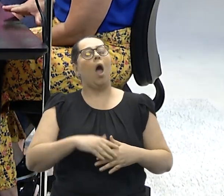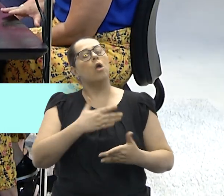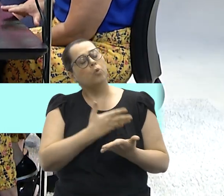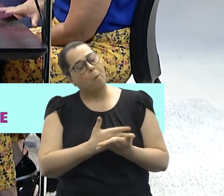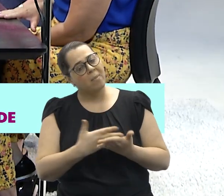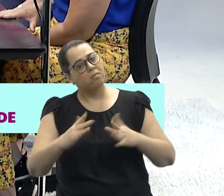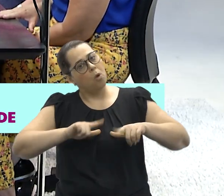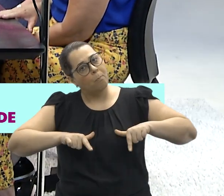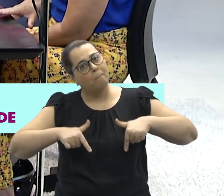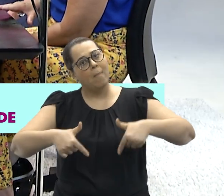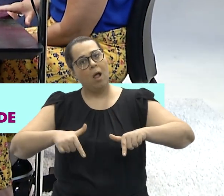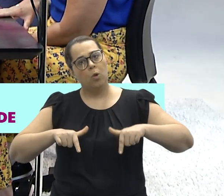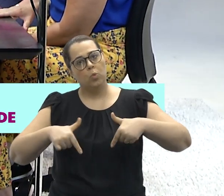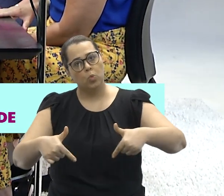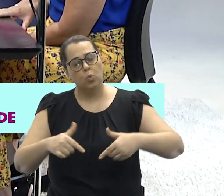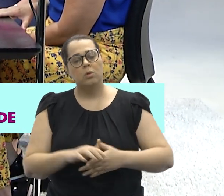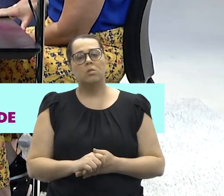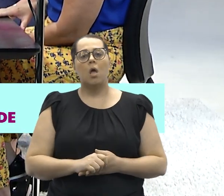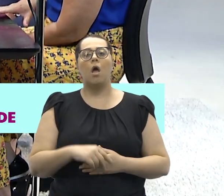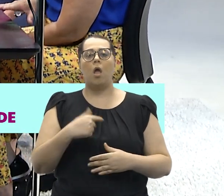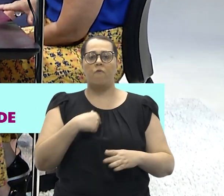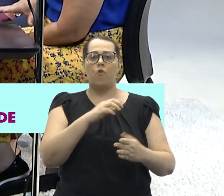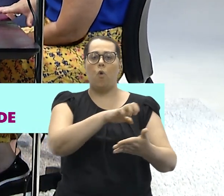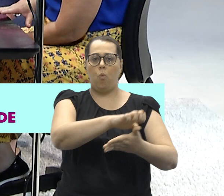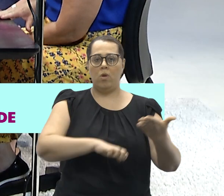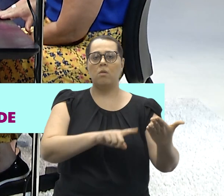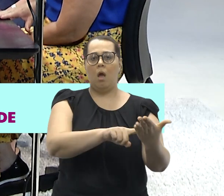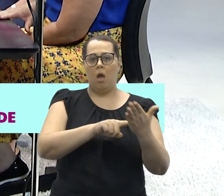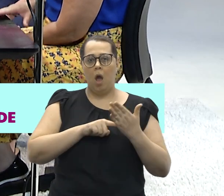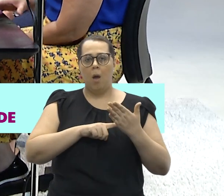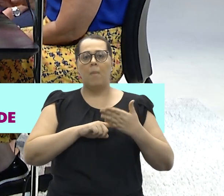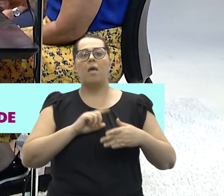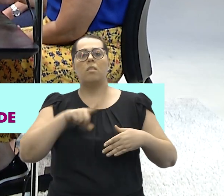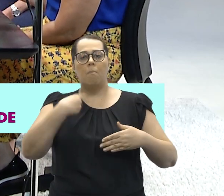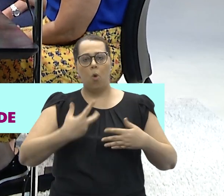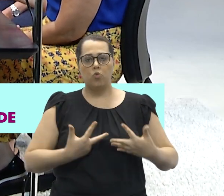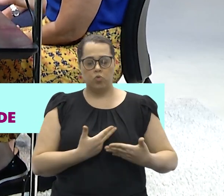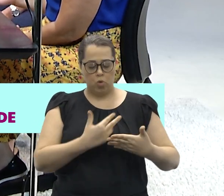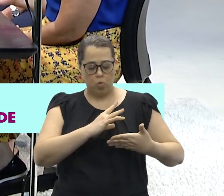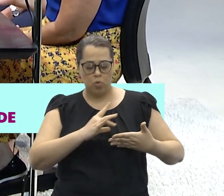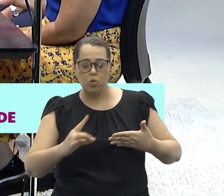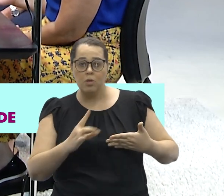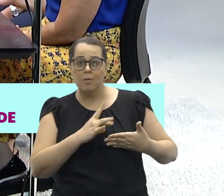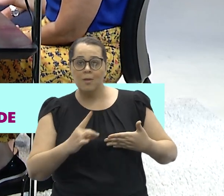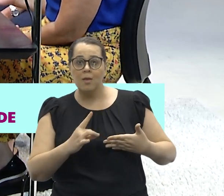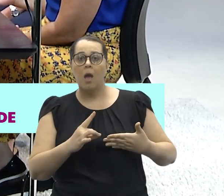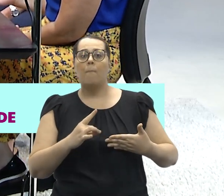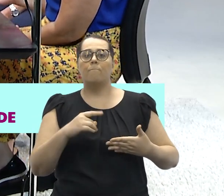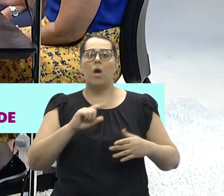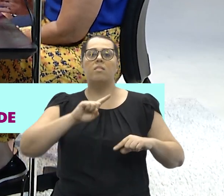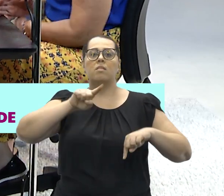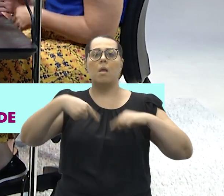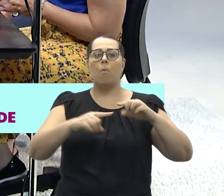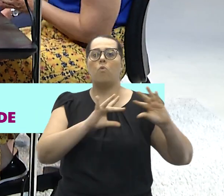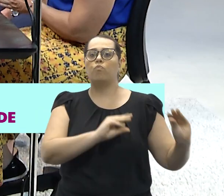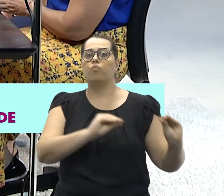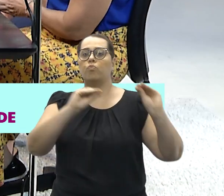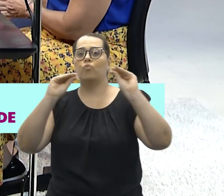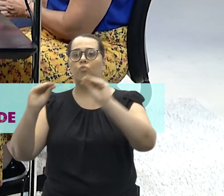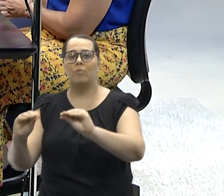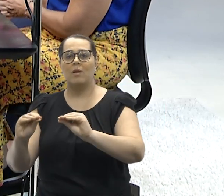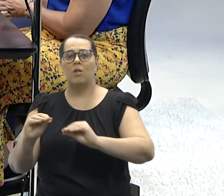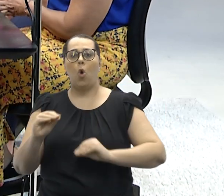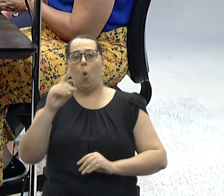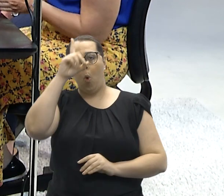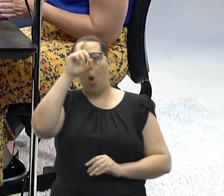fui diagnosticada, fiz a biópsia e daí eu fui transferida para o Hospital Alfredo Abrão. Ali você já entra